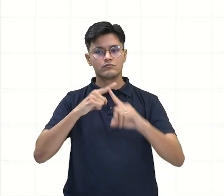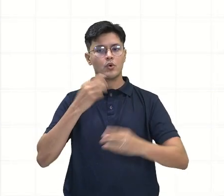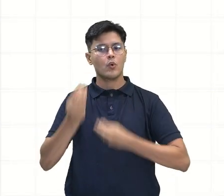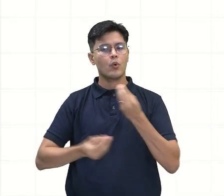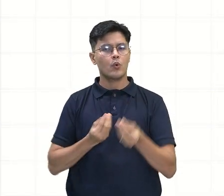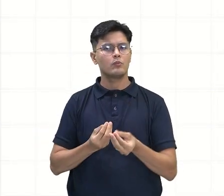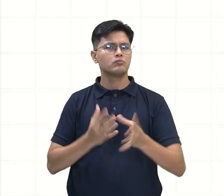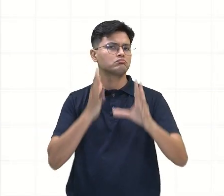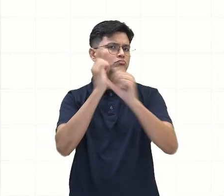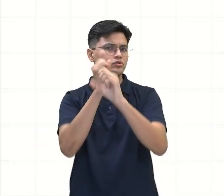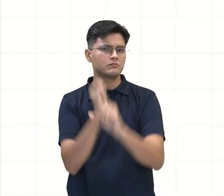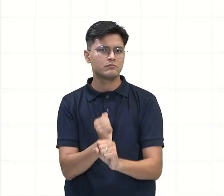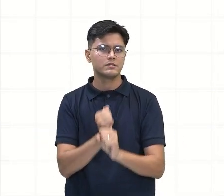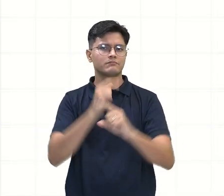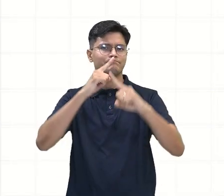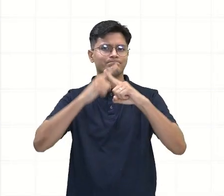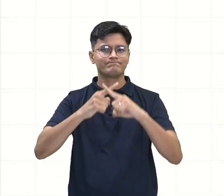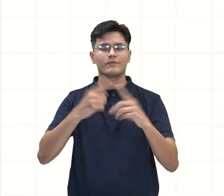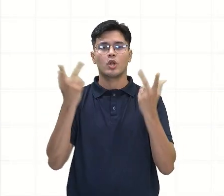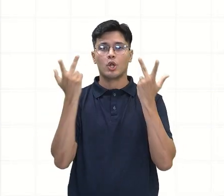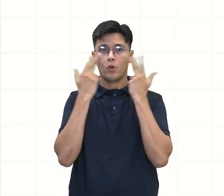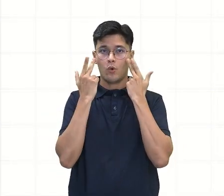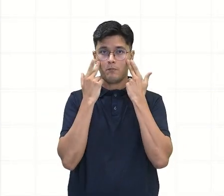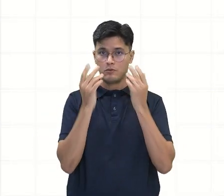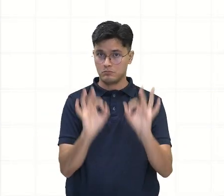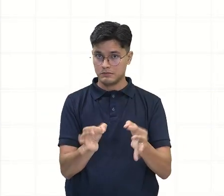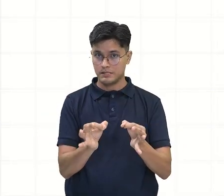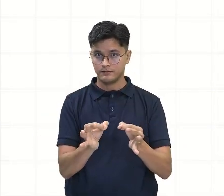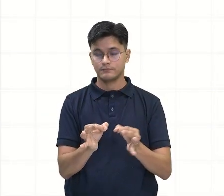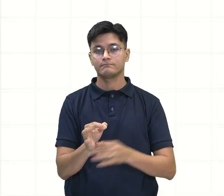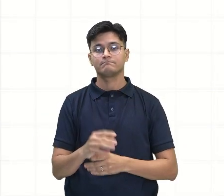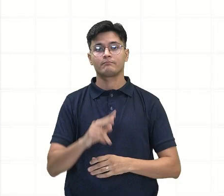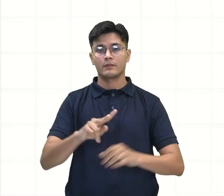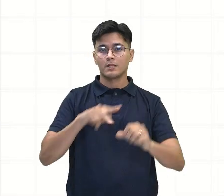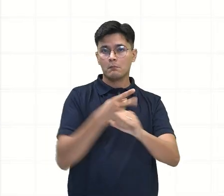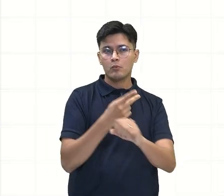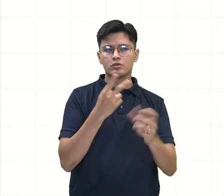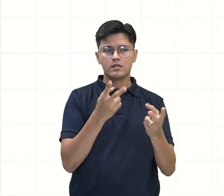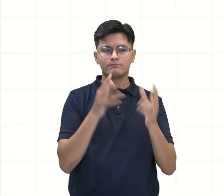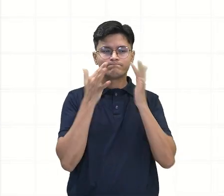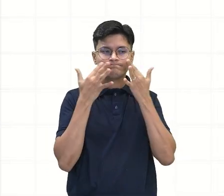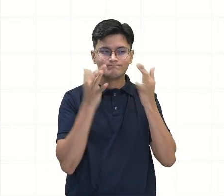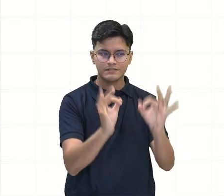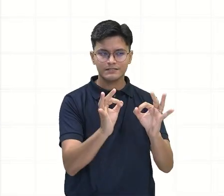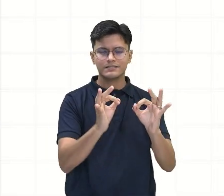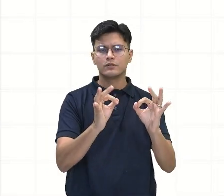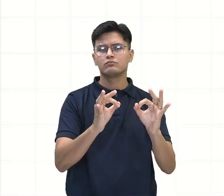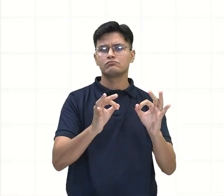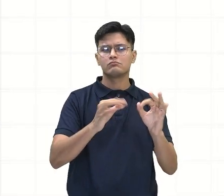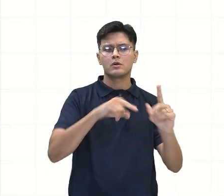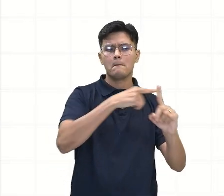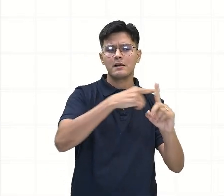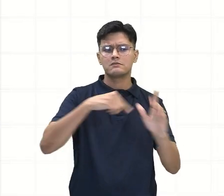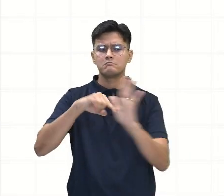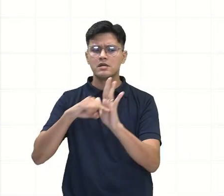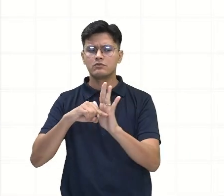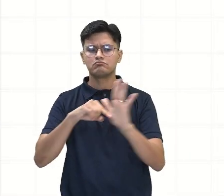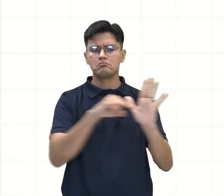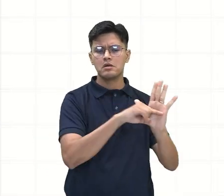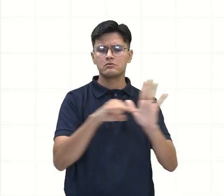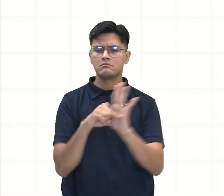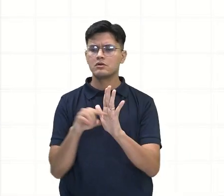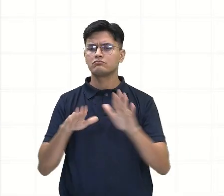normal, certo? E depois eu vou observar os sinais. Então, ó, 4 vezes 5 é